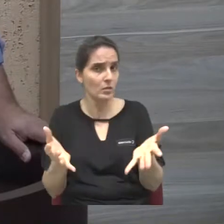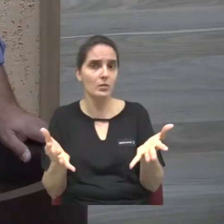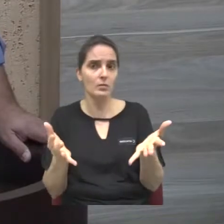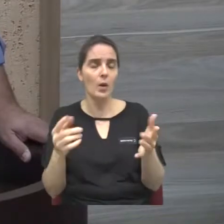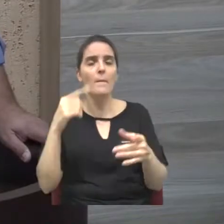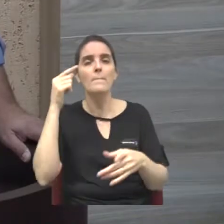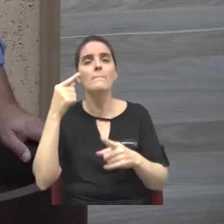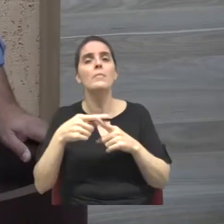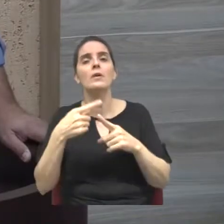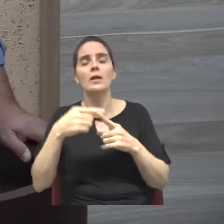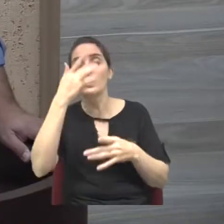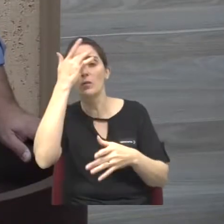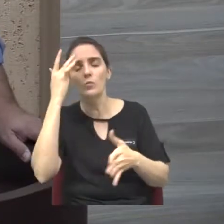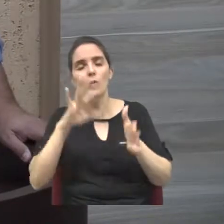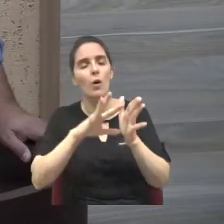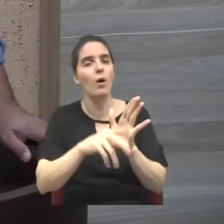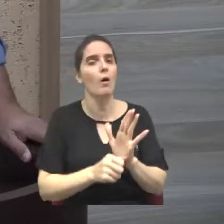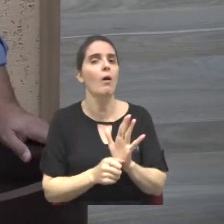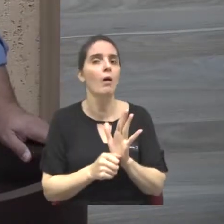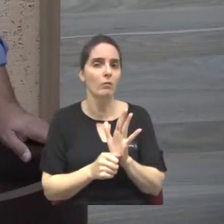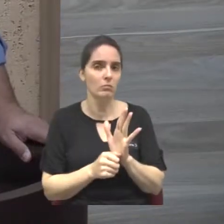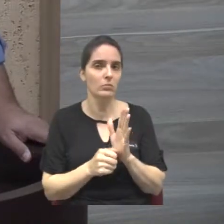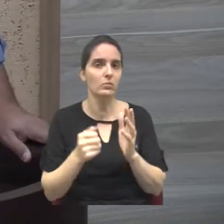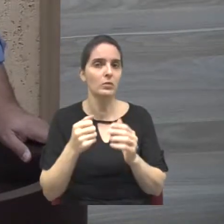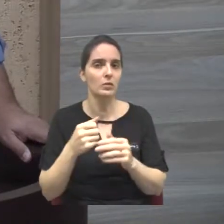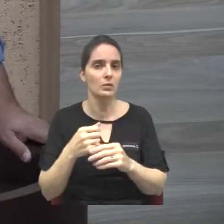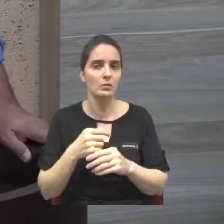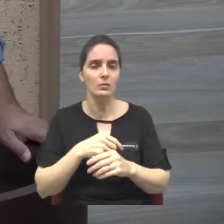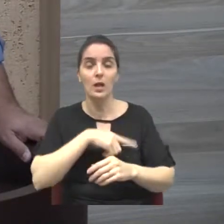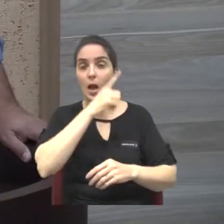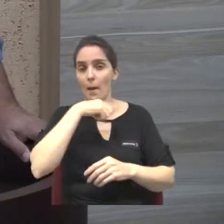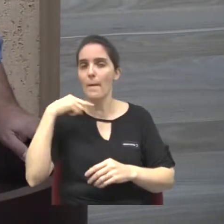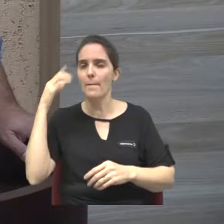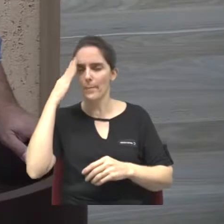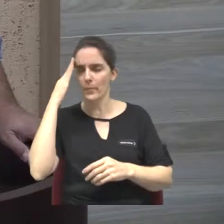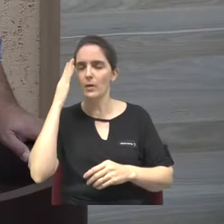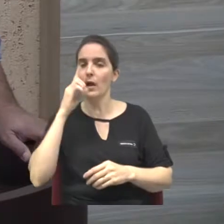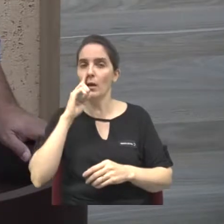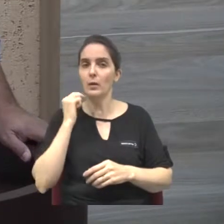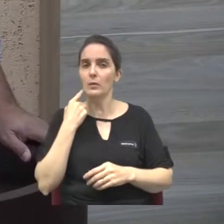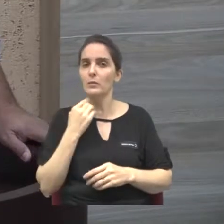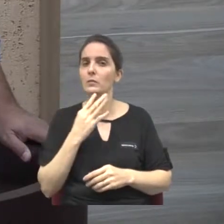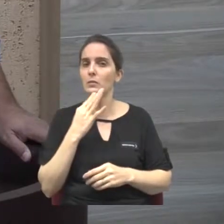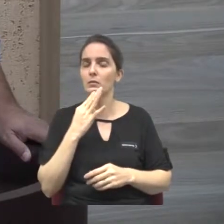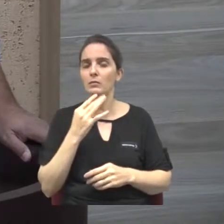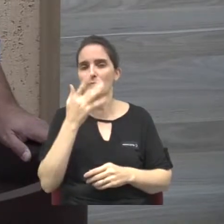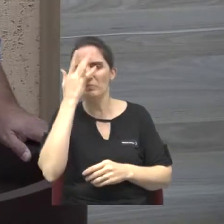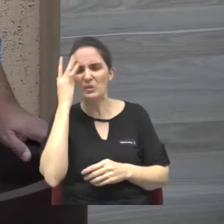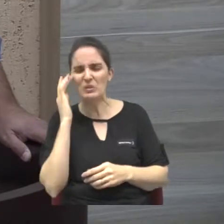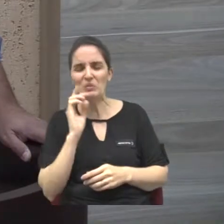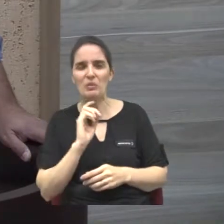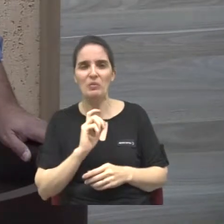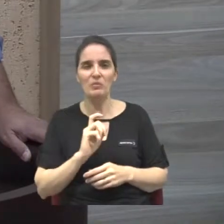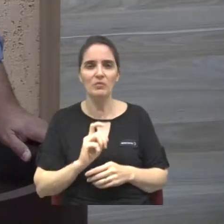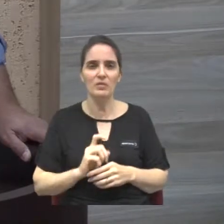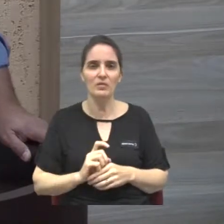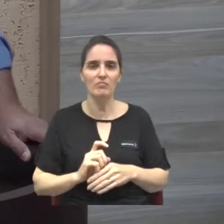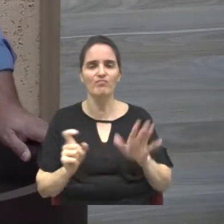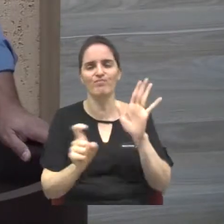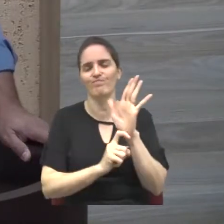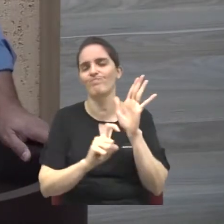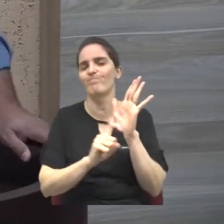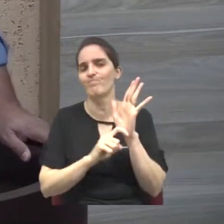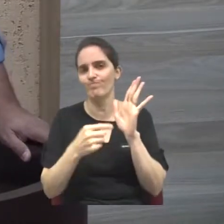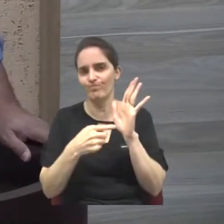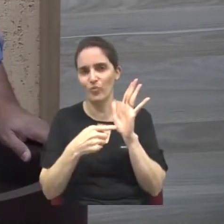infelizmente, e a doutora Mayra sabe muito bem disso, o pastor Newton, que são usuários de crack, são usuários de droga que fazem esses